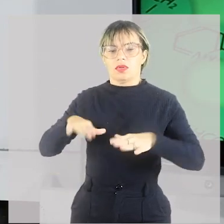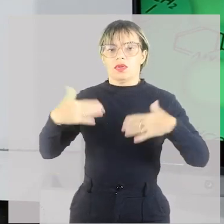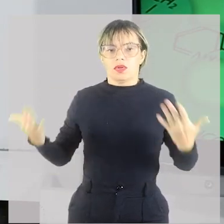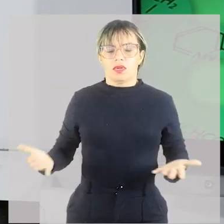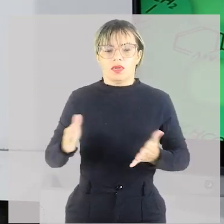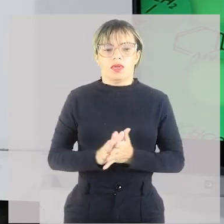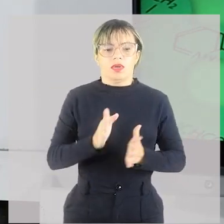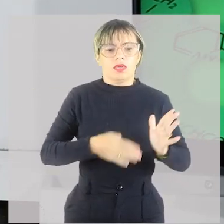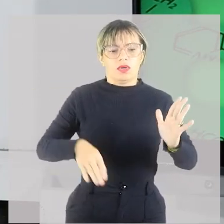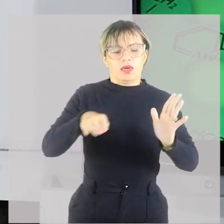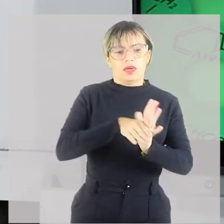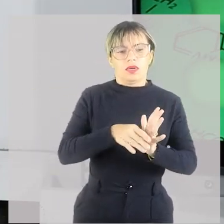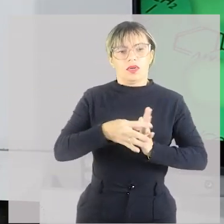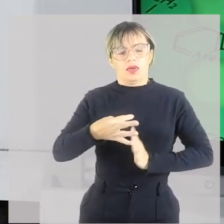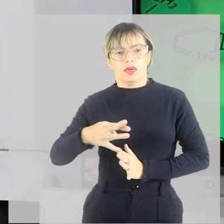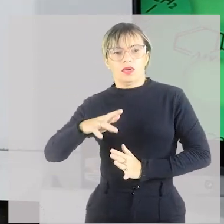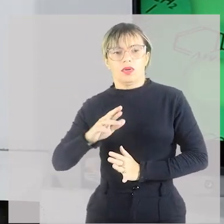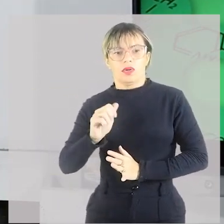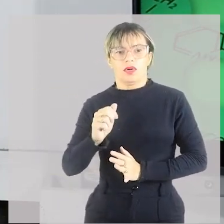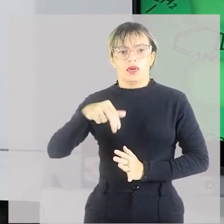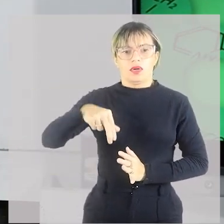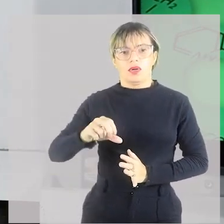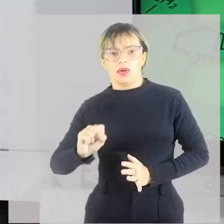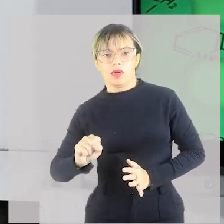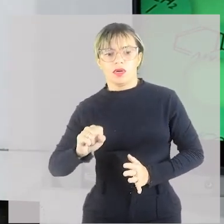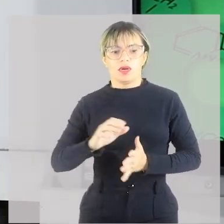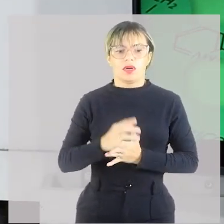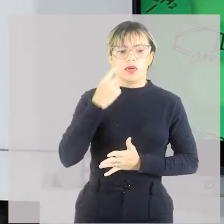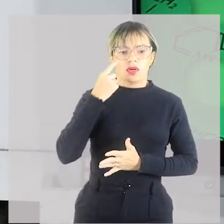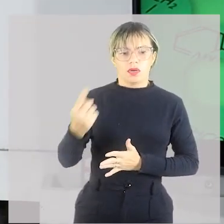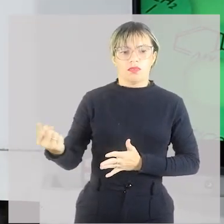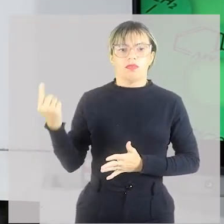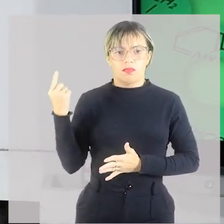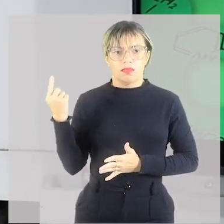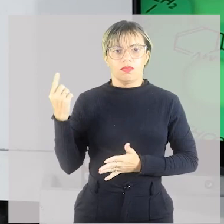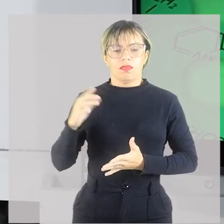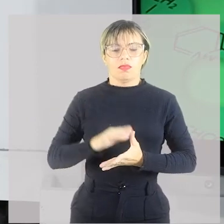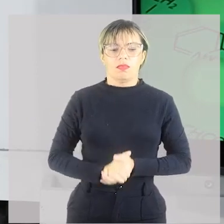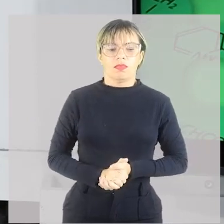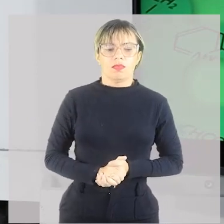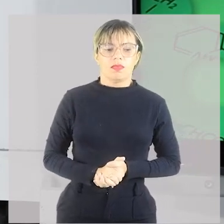eu chego bem aqui e eu arrocho trans. Eu coloco bem aqui, ó, trans.